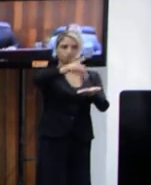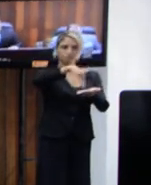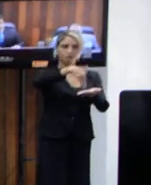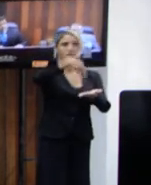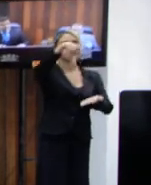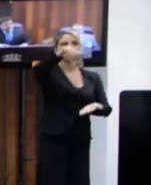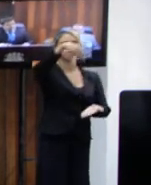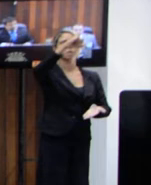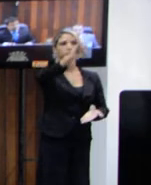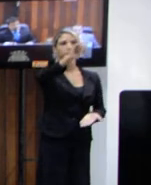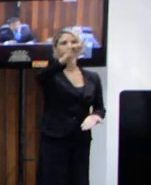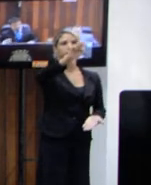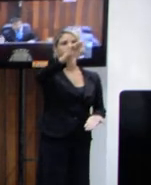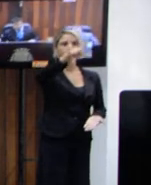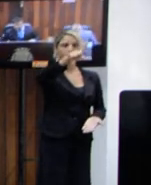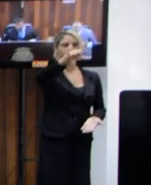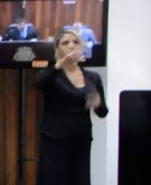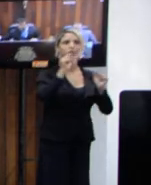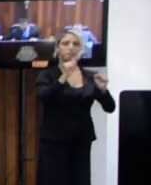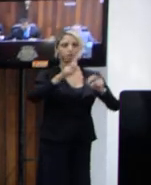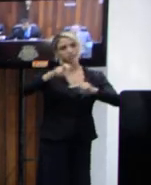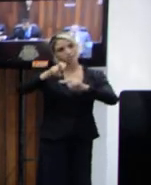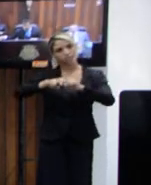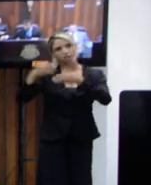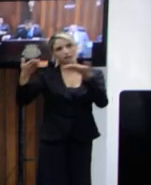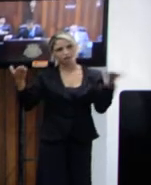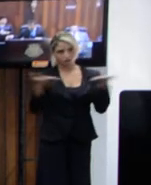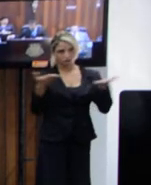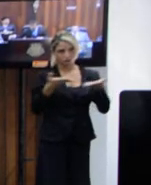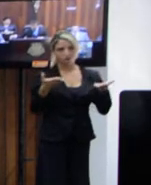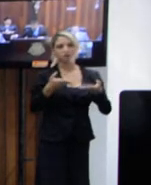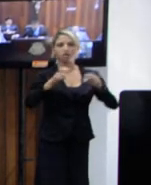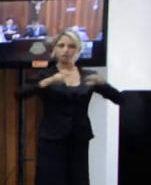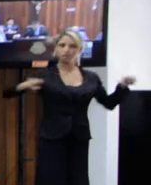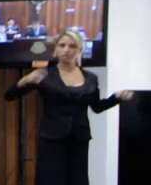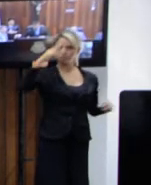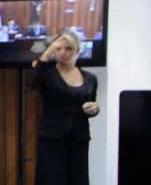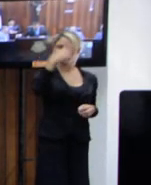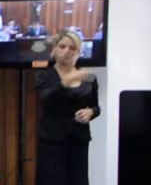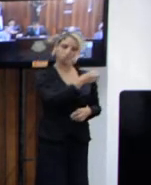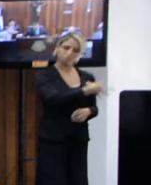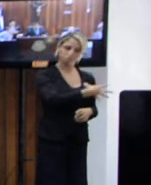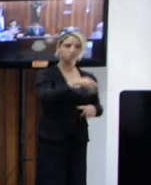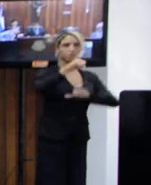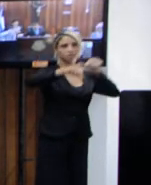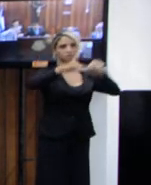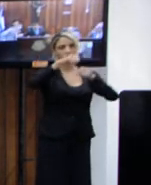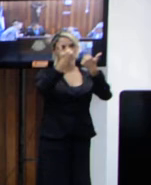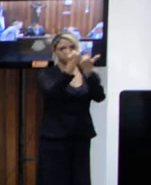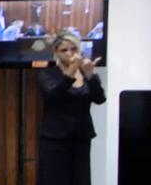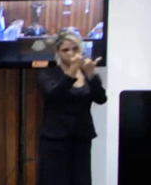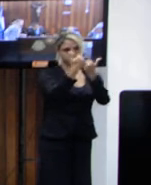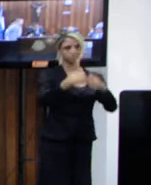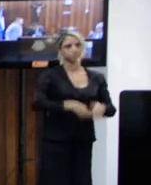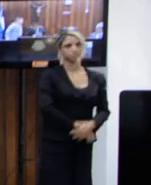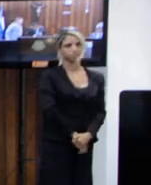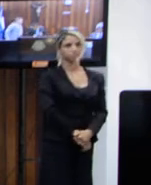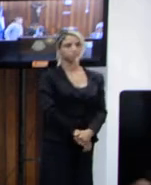Miguel Alencar, que possa tomar assento aqui na troca da cadeira do Luiz